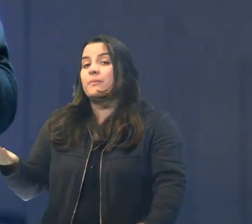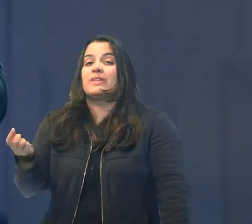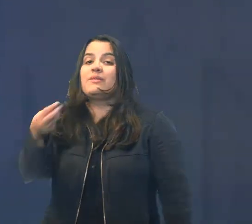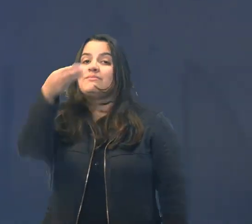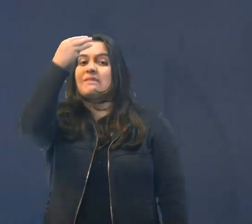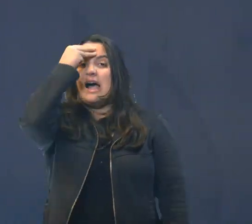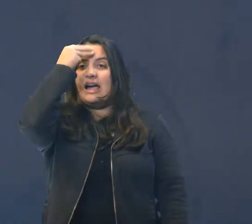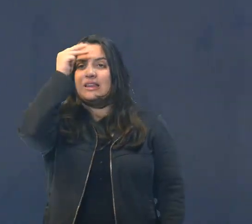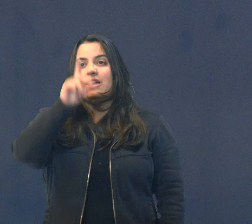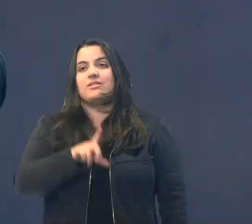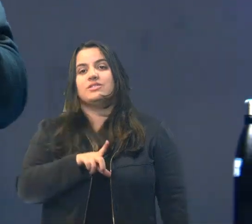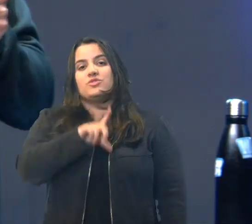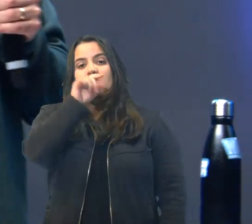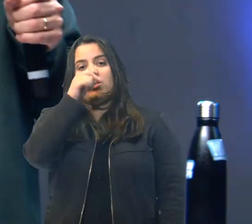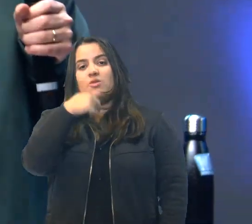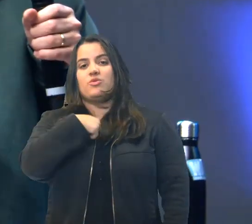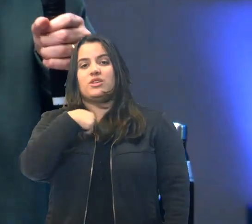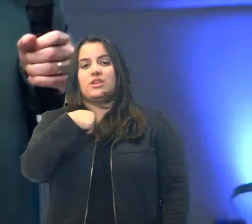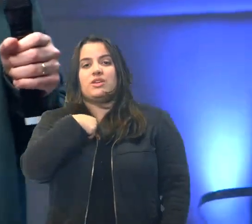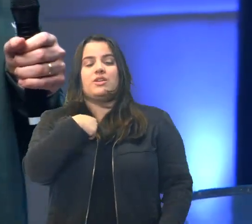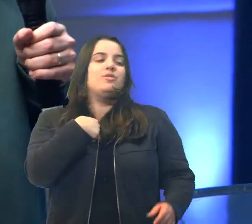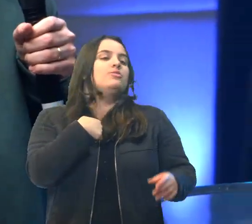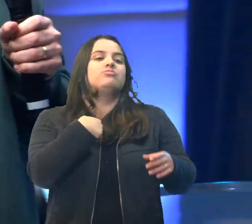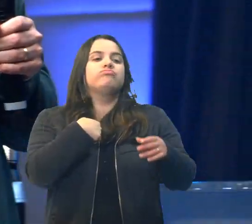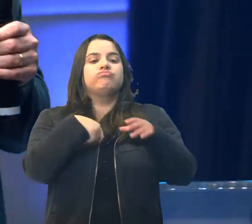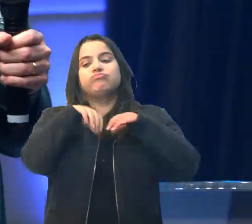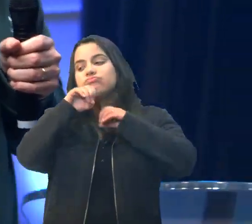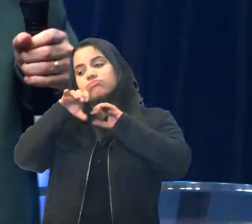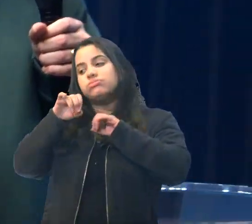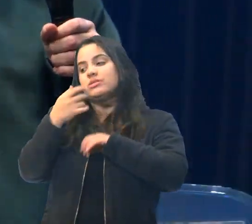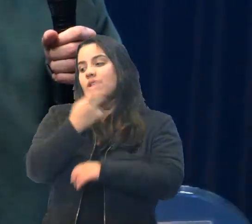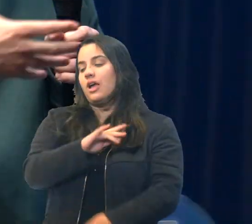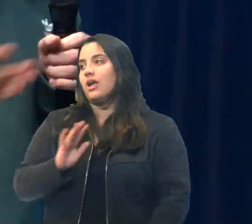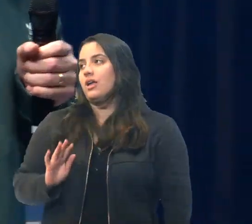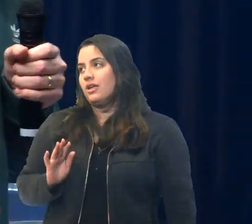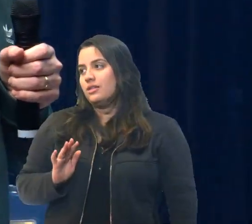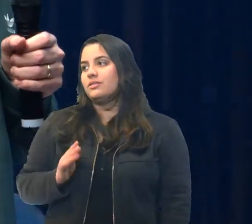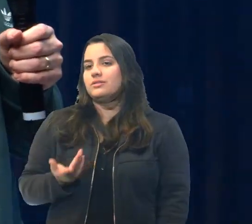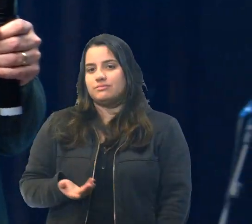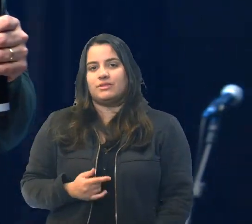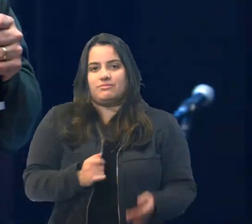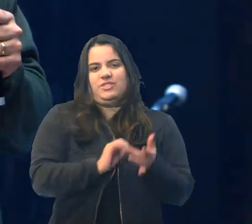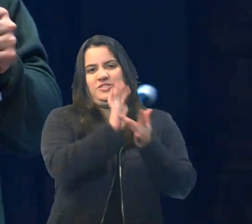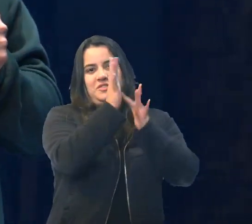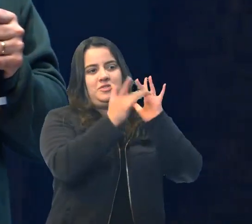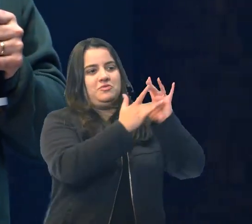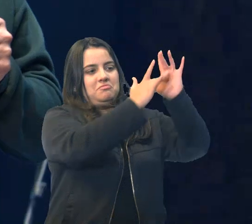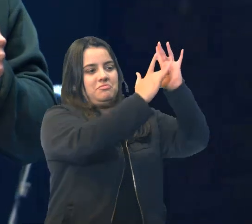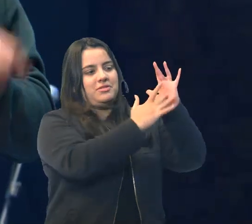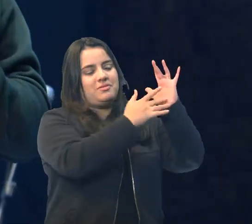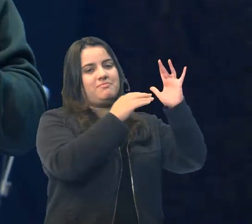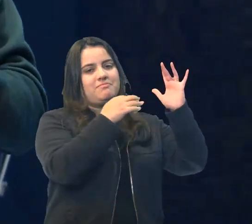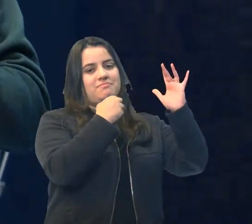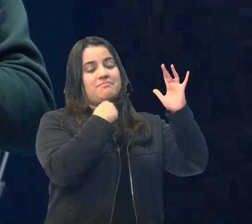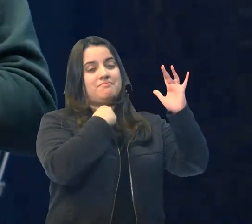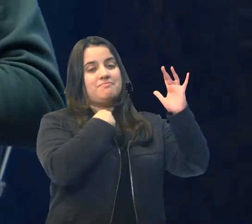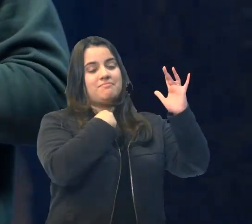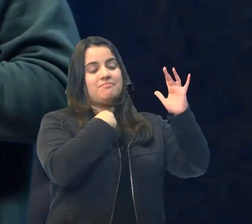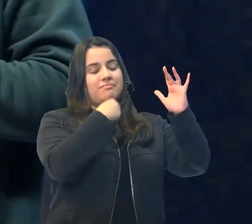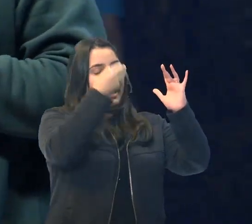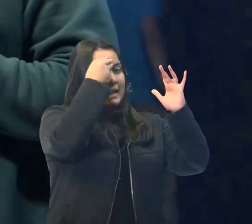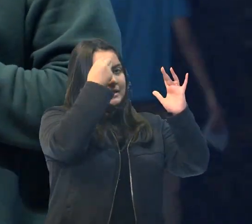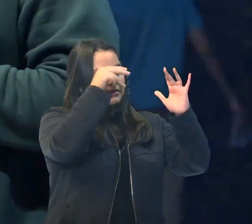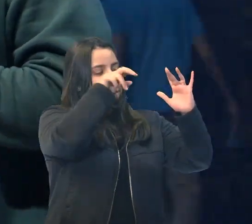a boa parte, que é ouvir a voz de Deus, no caso de Jesus, e isso não será tirado